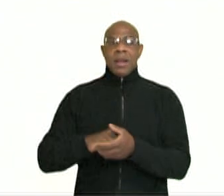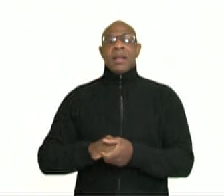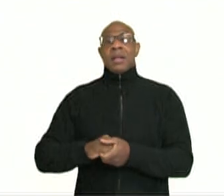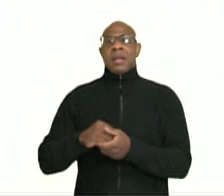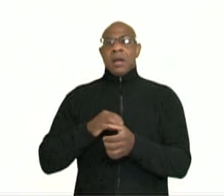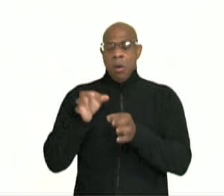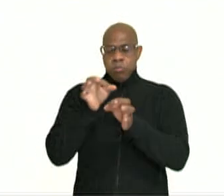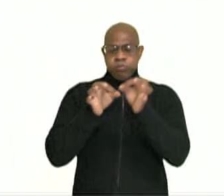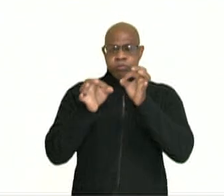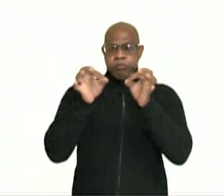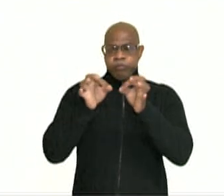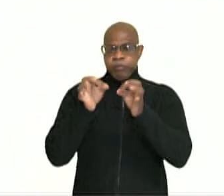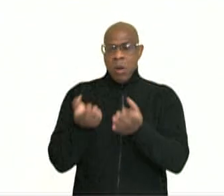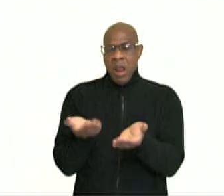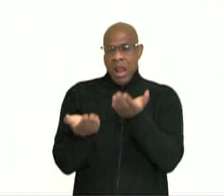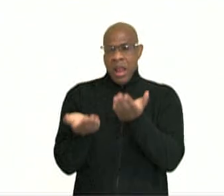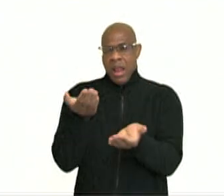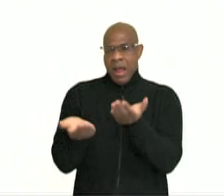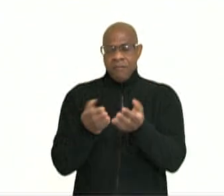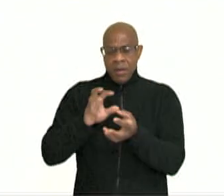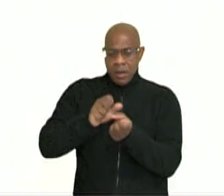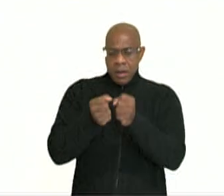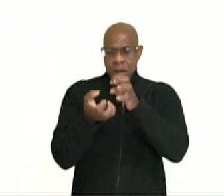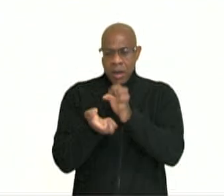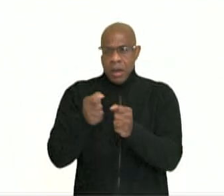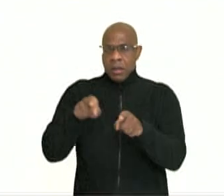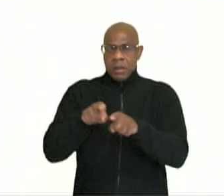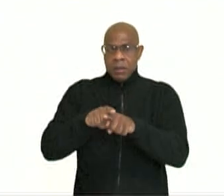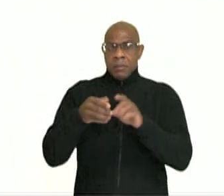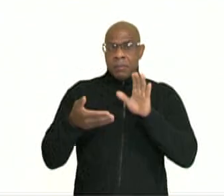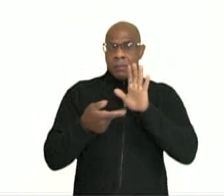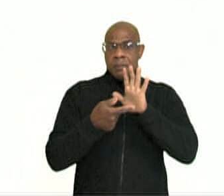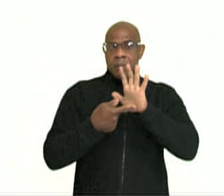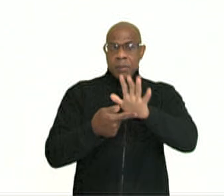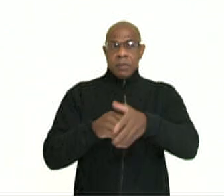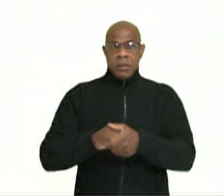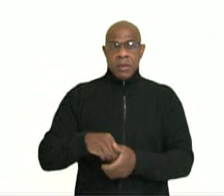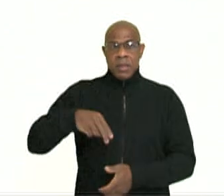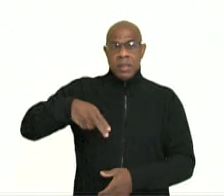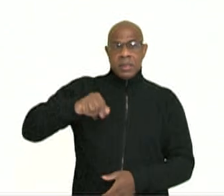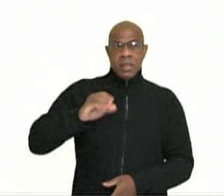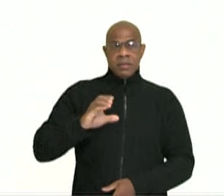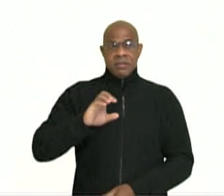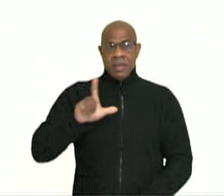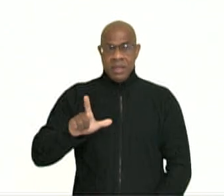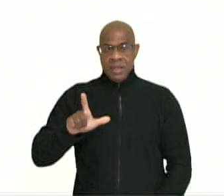isopor ou massinha de modelar, a proposta de Lewis para o NaCl e para o